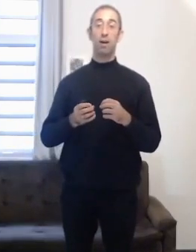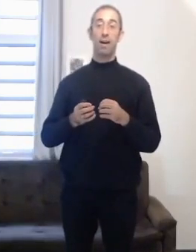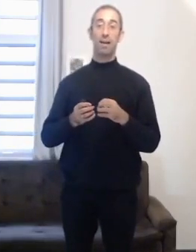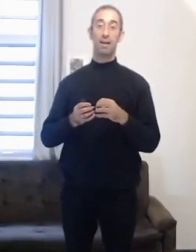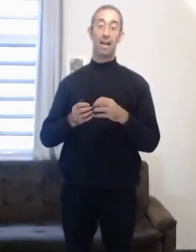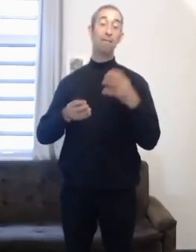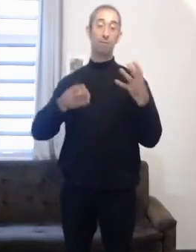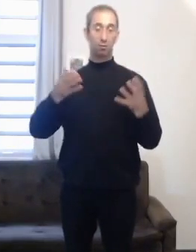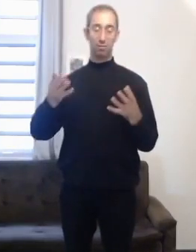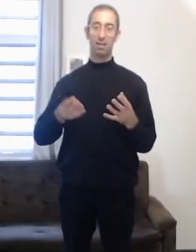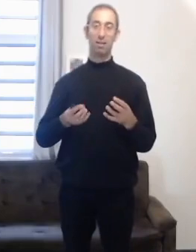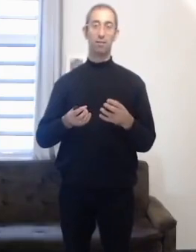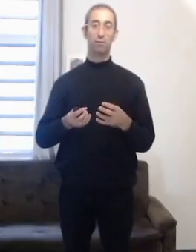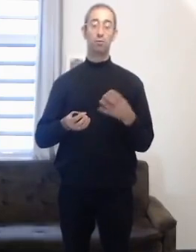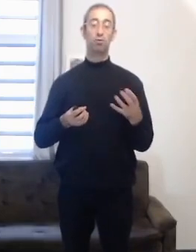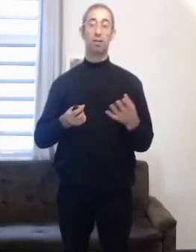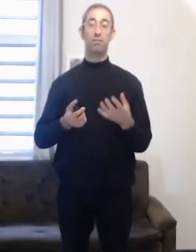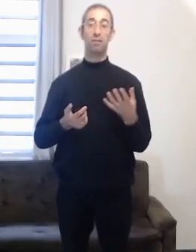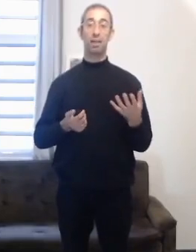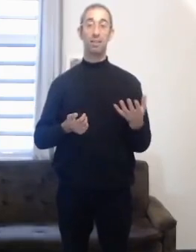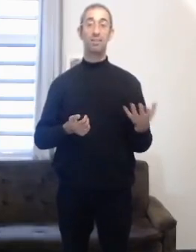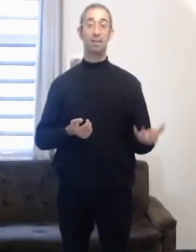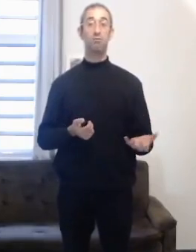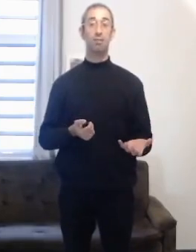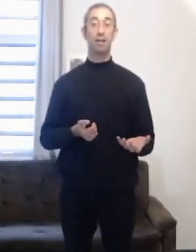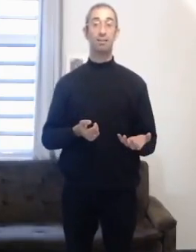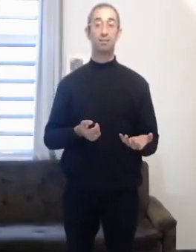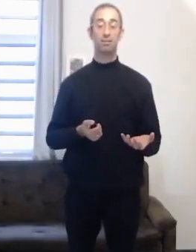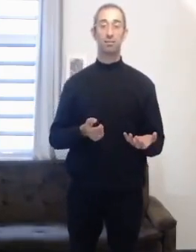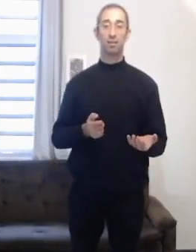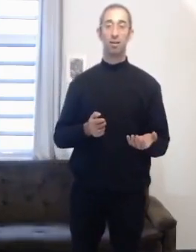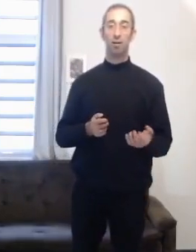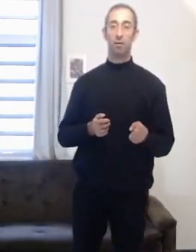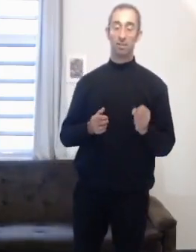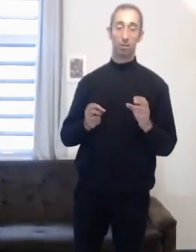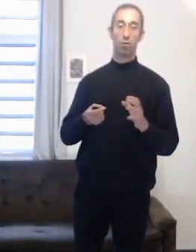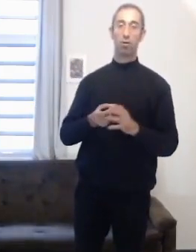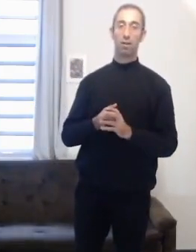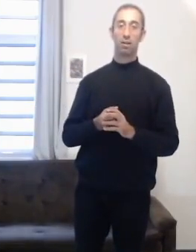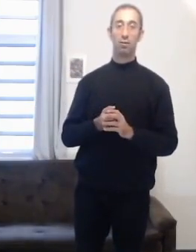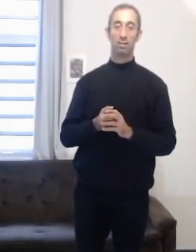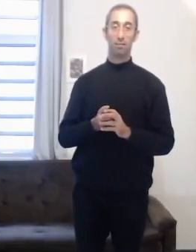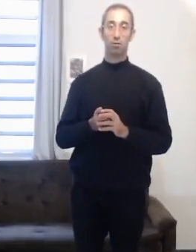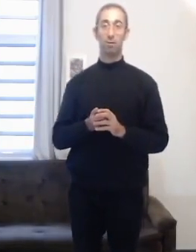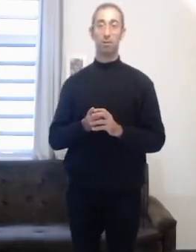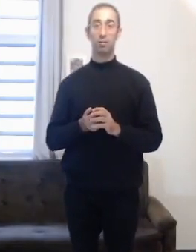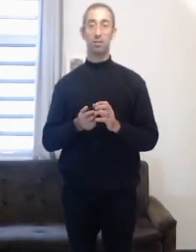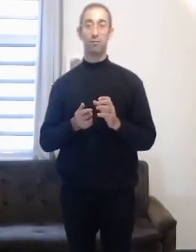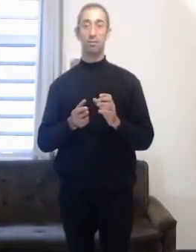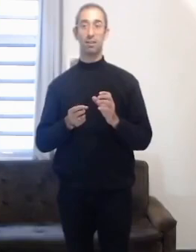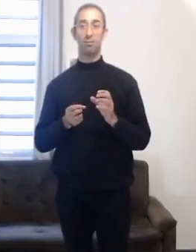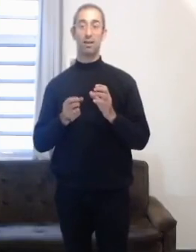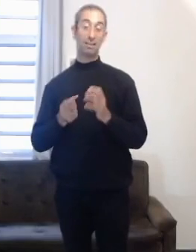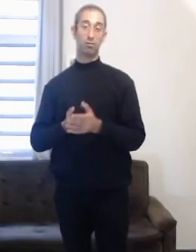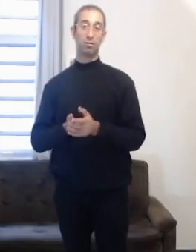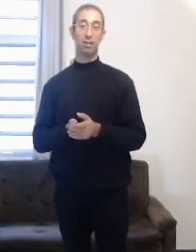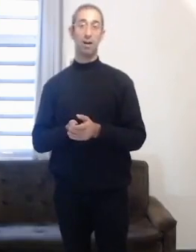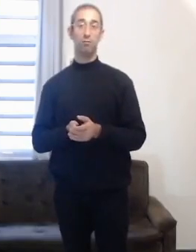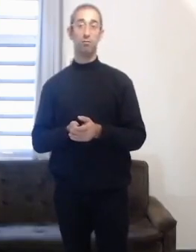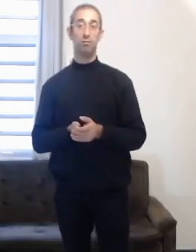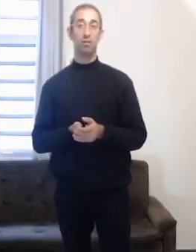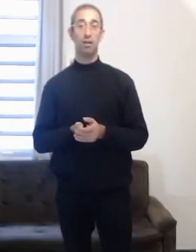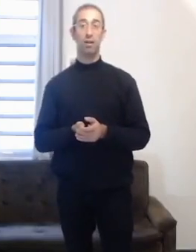são gráficos, né? Fluxogramas de redes causais. Por exemplo, eu coloquei aqui um exemplo de uma hipótese em que você tem uma